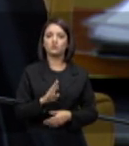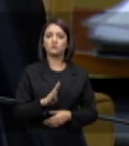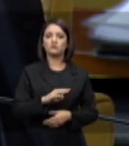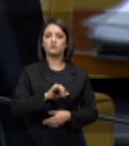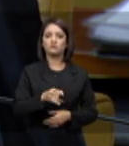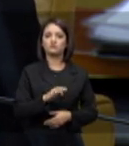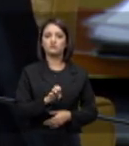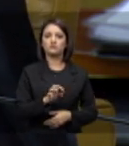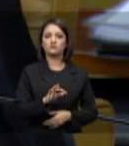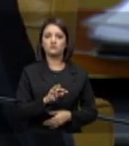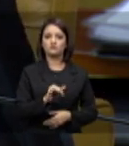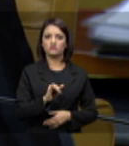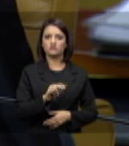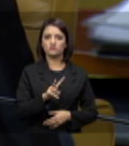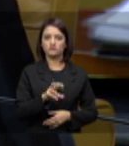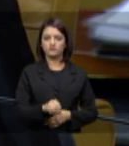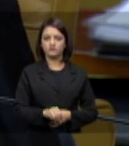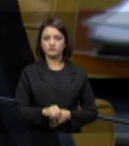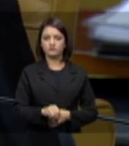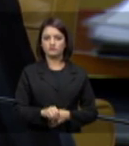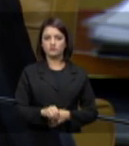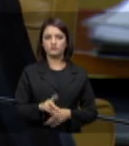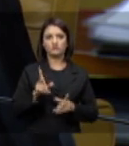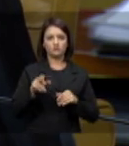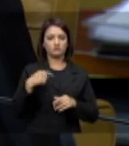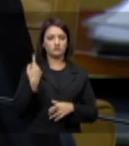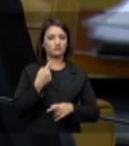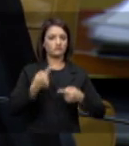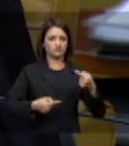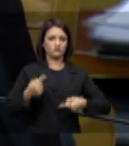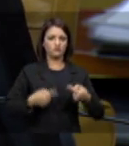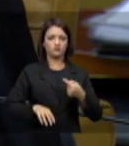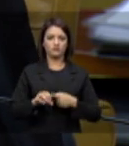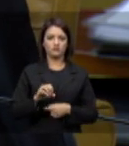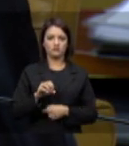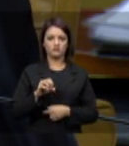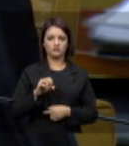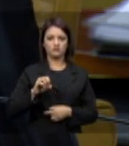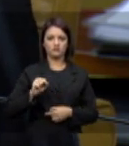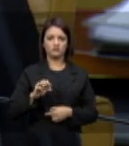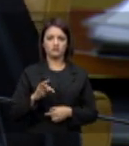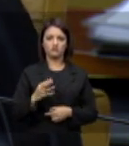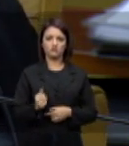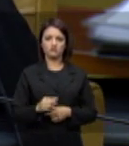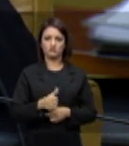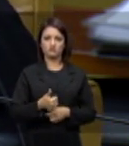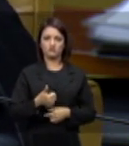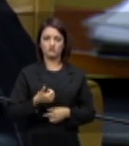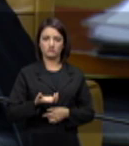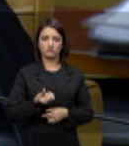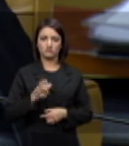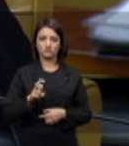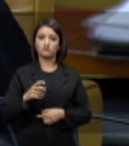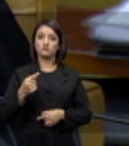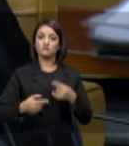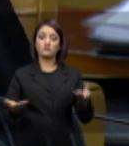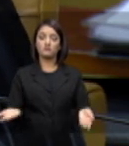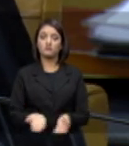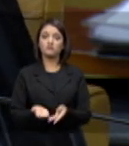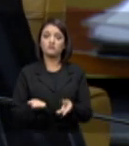eu mesmo na recentemente nós discutimos isso aí a 175 nós discutíamos ali